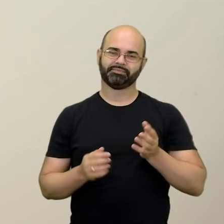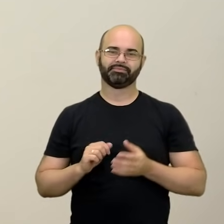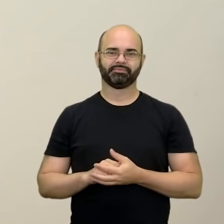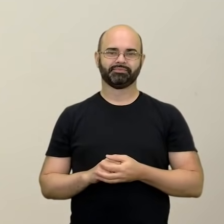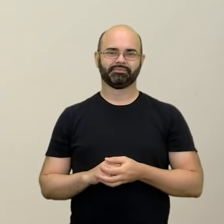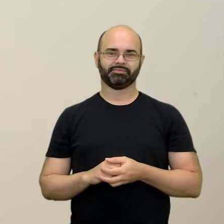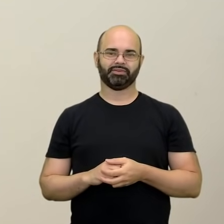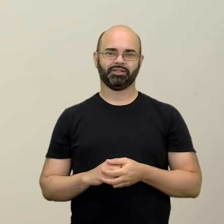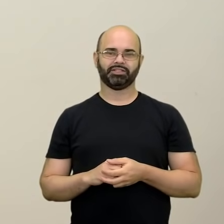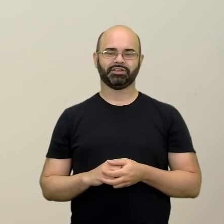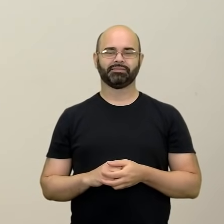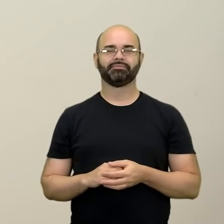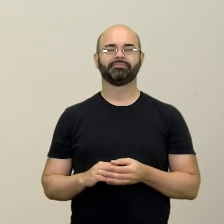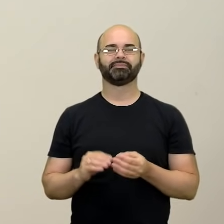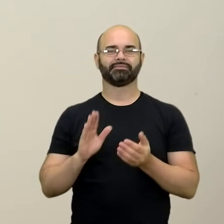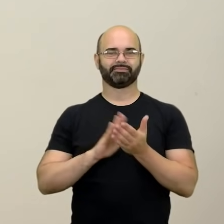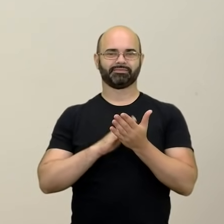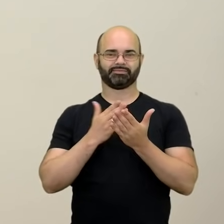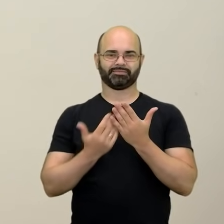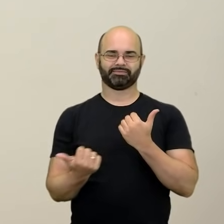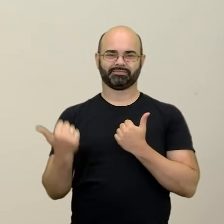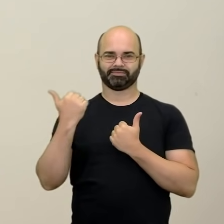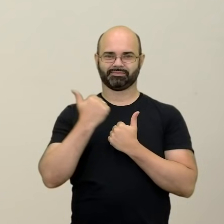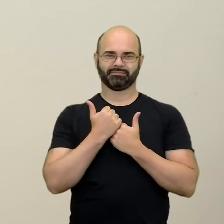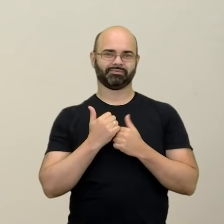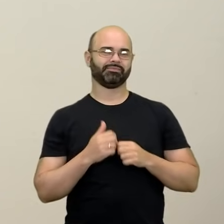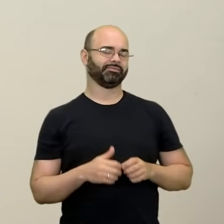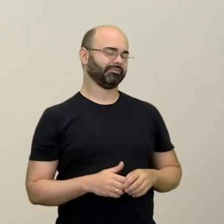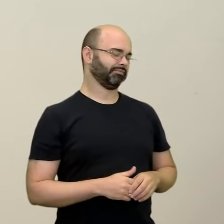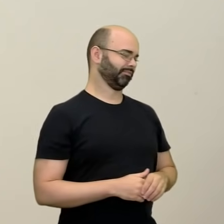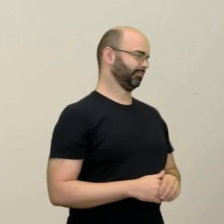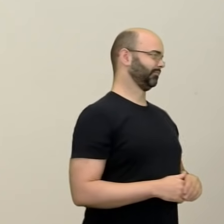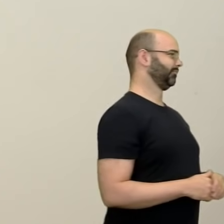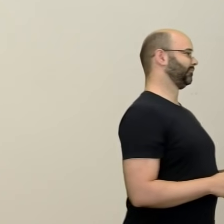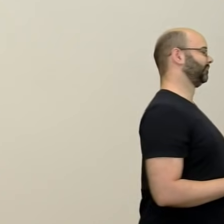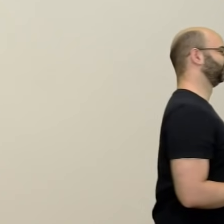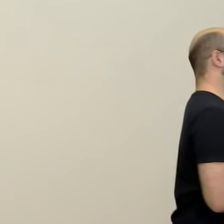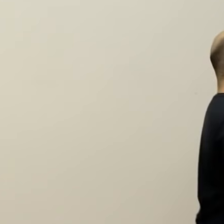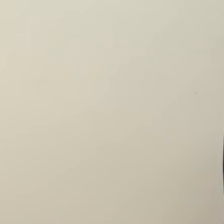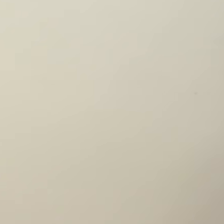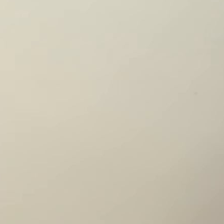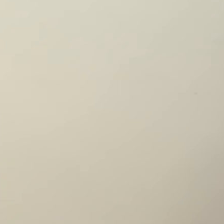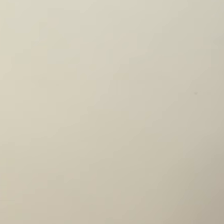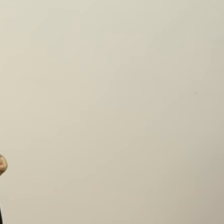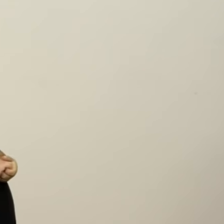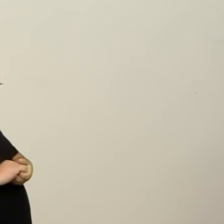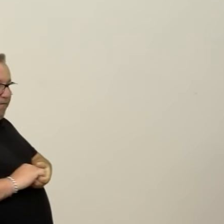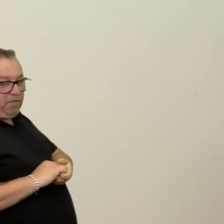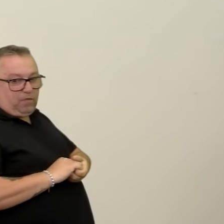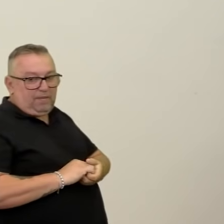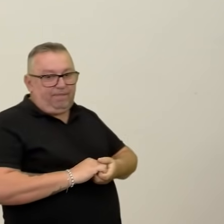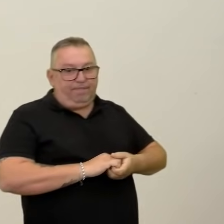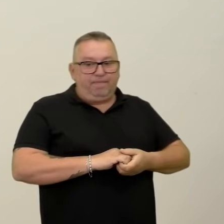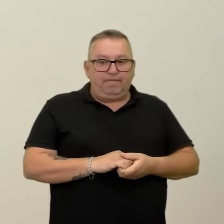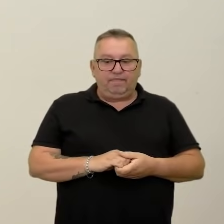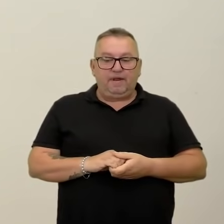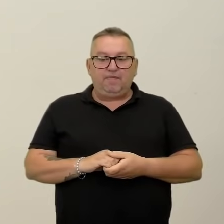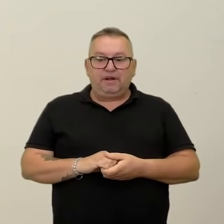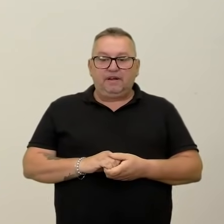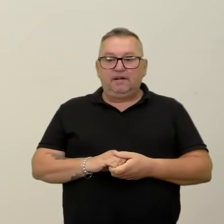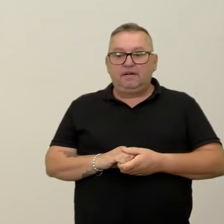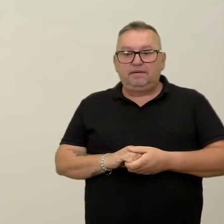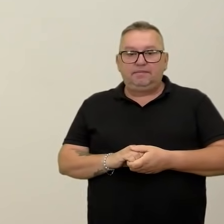então entenderam nós estamos mergulhados na atmosfera estamos em cima da superfície da terra mas mergulhados na